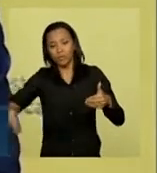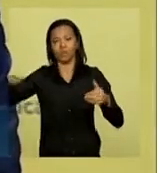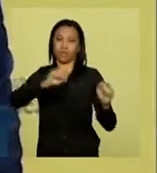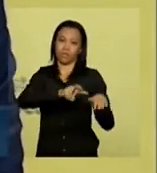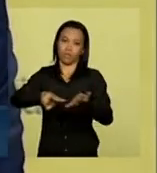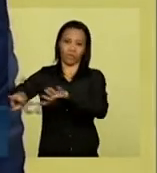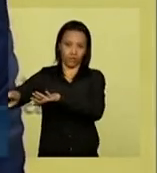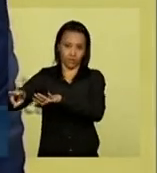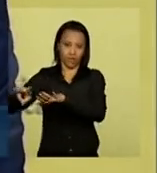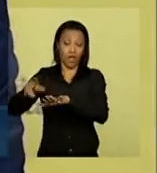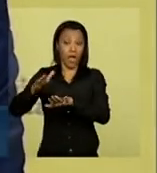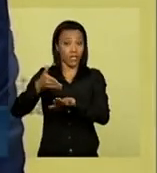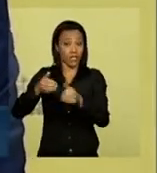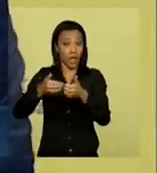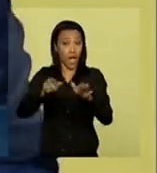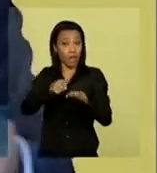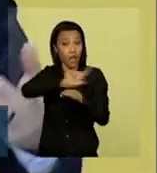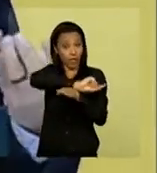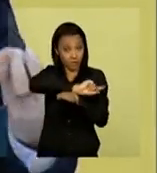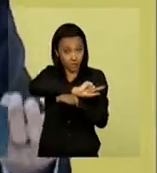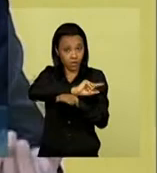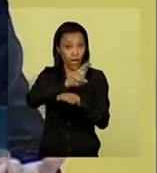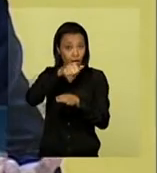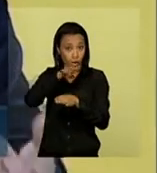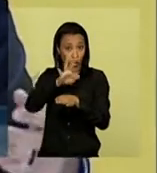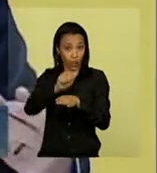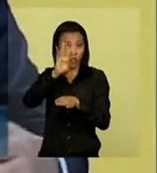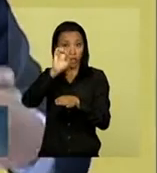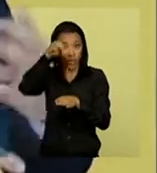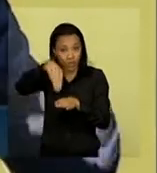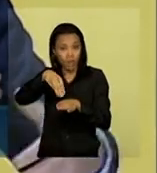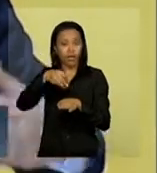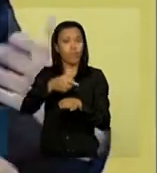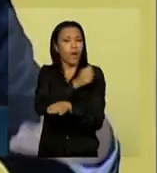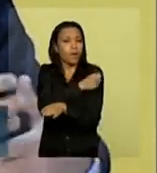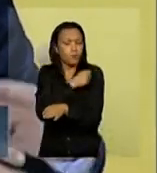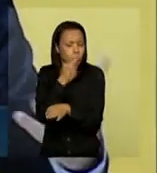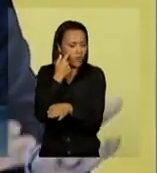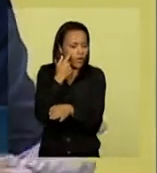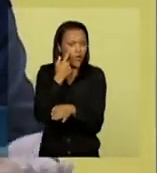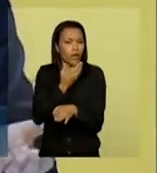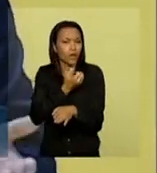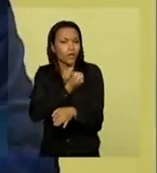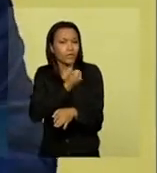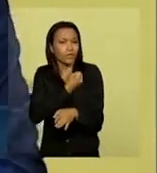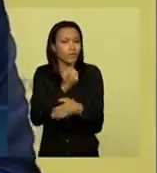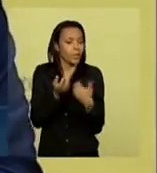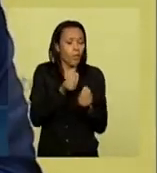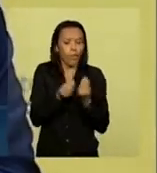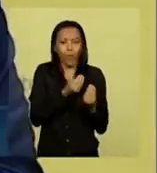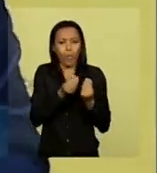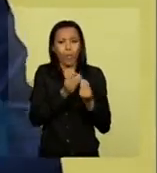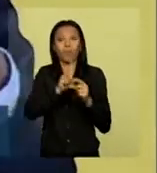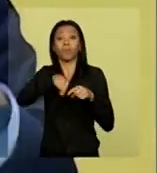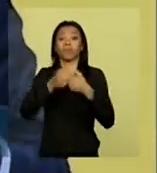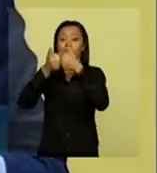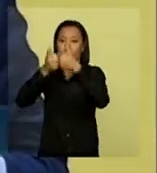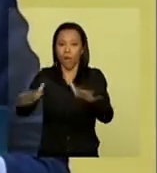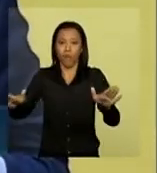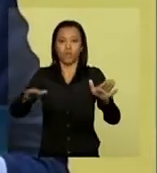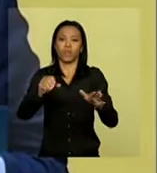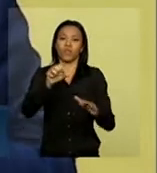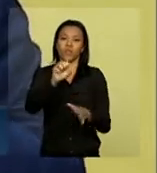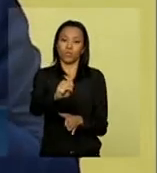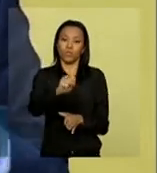então a gente abre um pouco antes a nota do ENEM falando poder pegar a nota dele ter tempo de finalizar com a nota depois quando abre esses do que